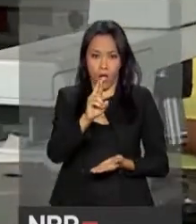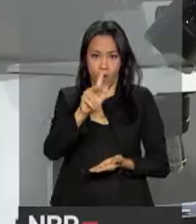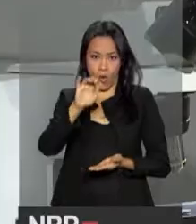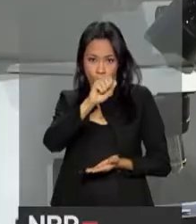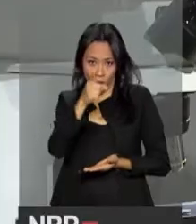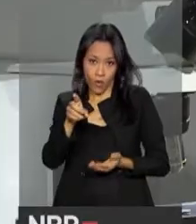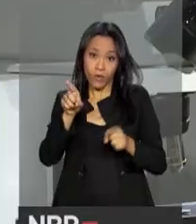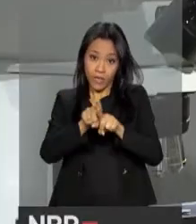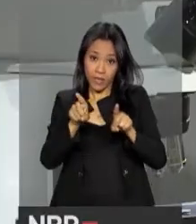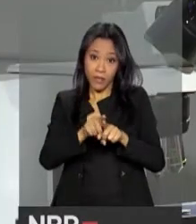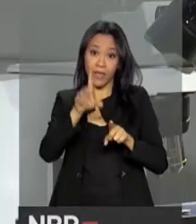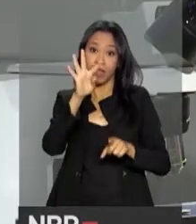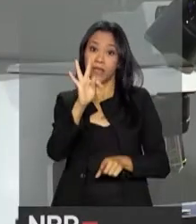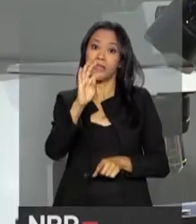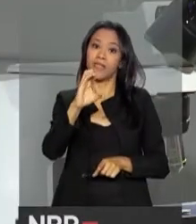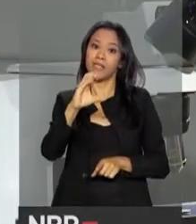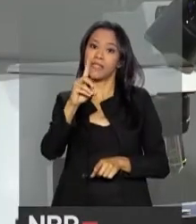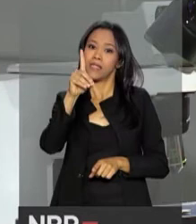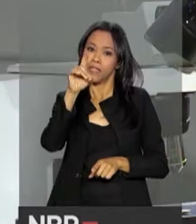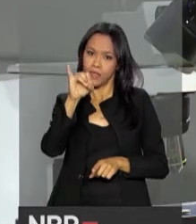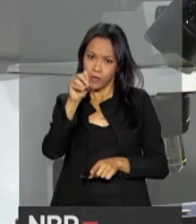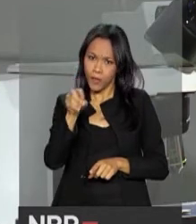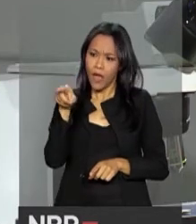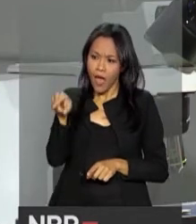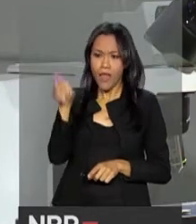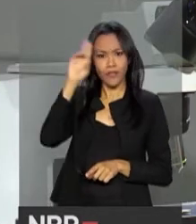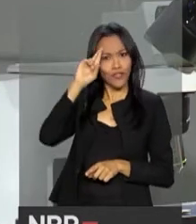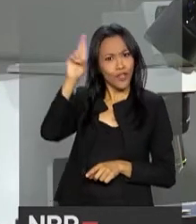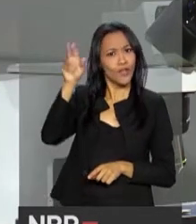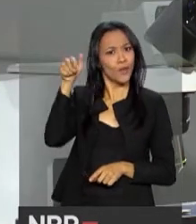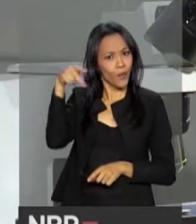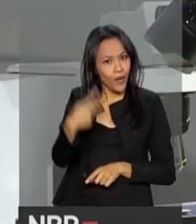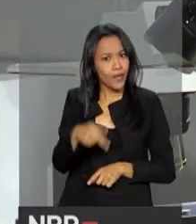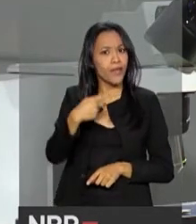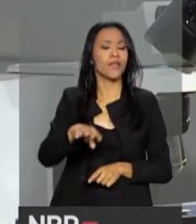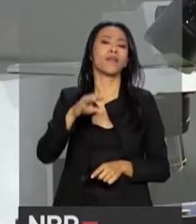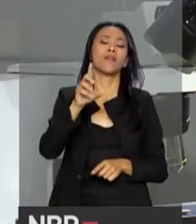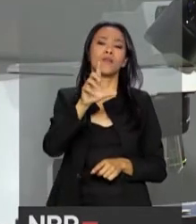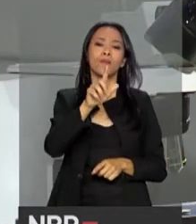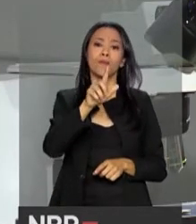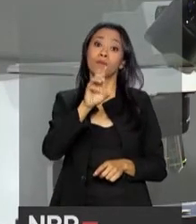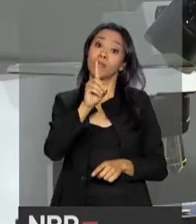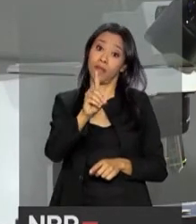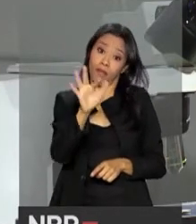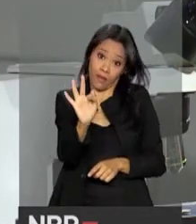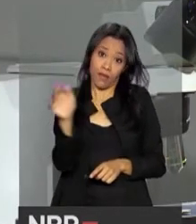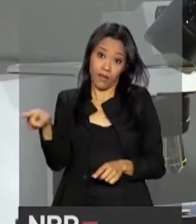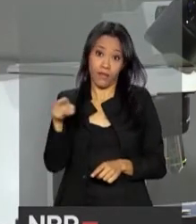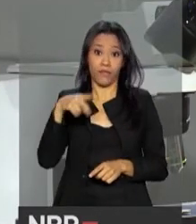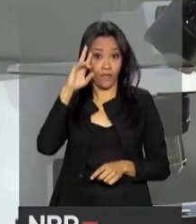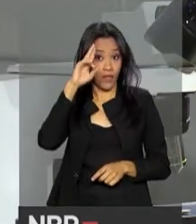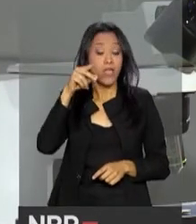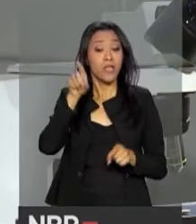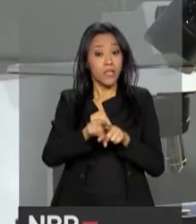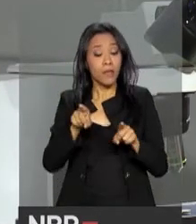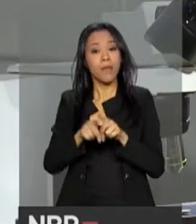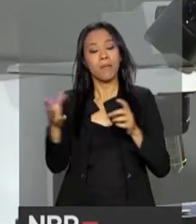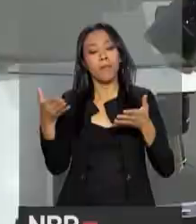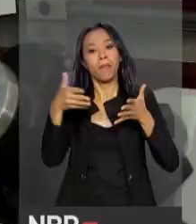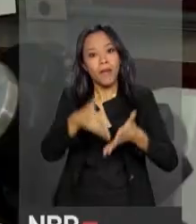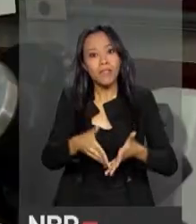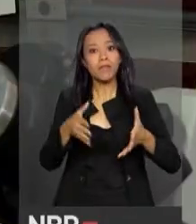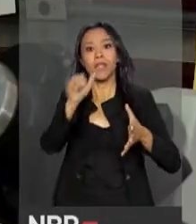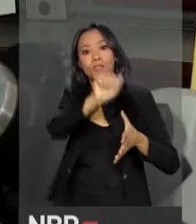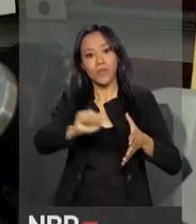salomão que é médica e diretora de transplantes de órgãos no distrito federal também membro da bt ou associação brasileira de transplante de